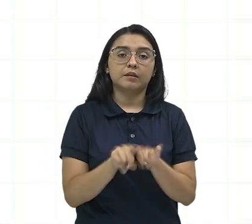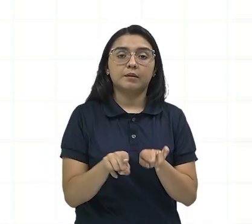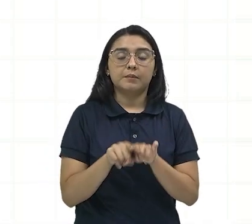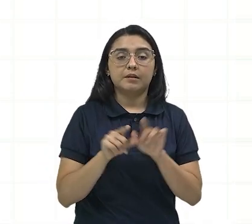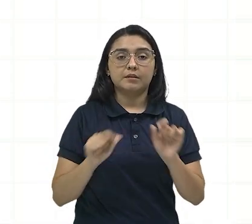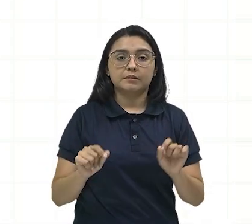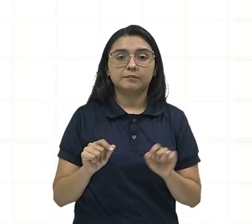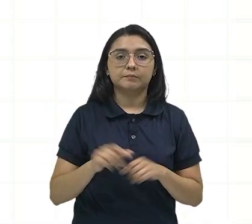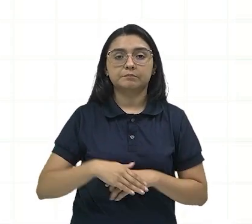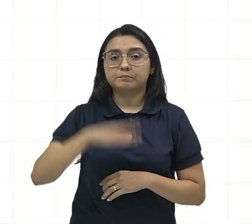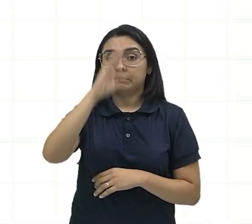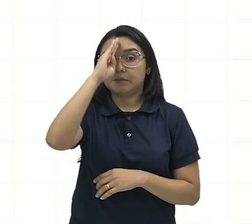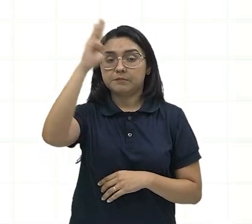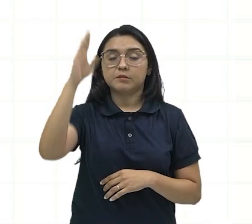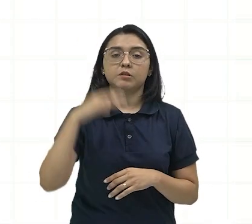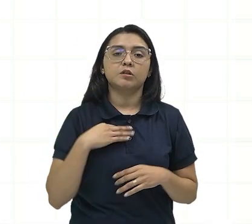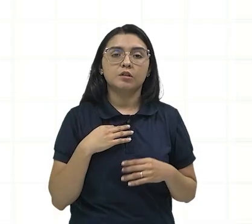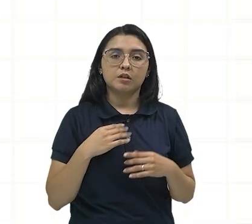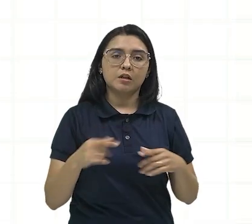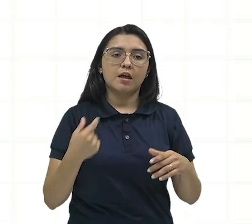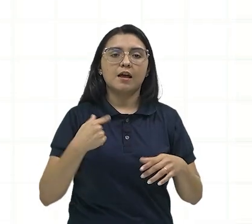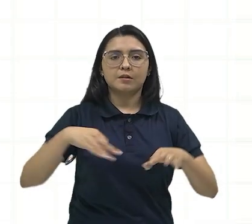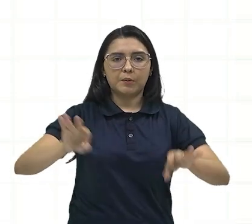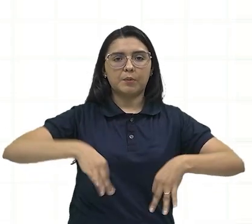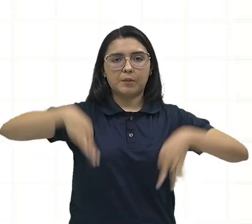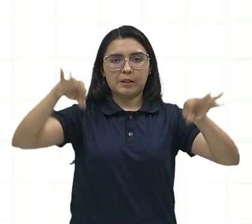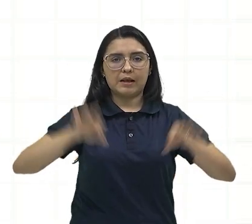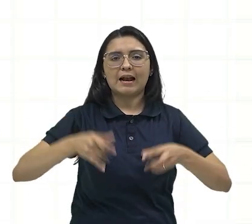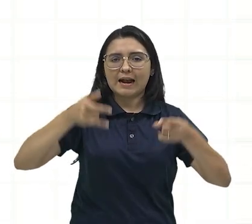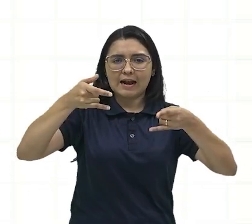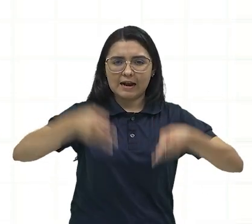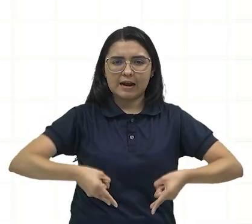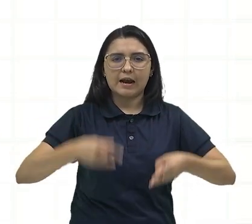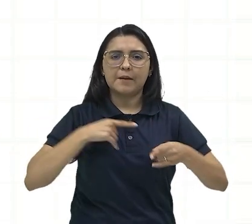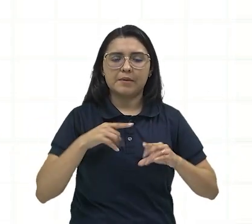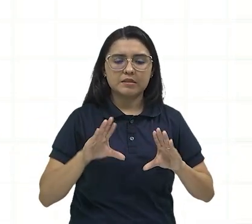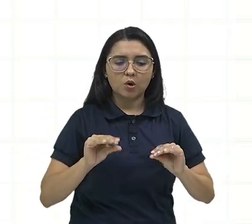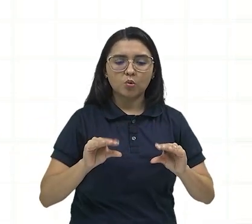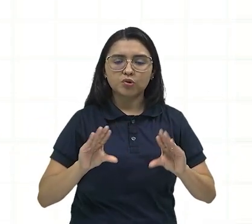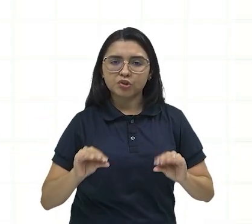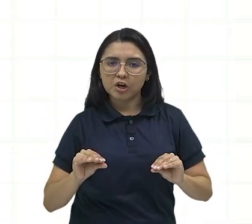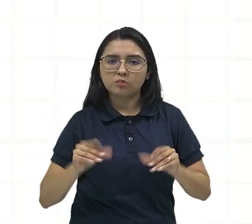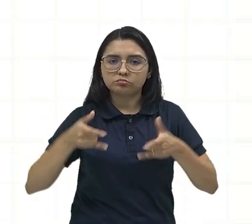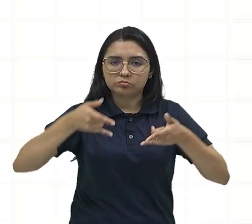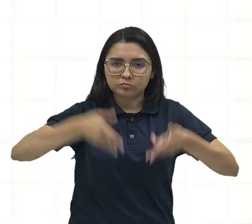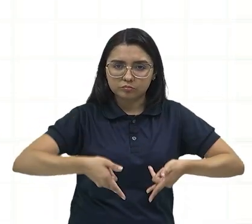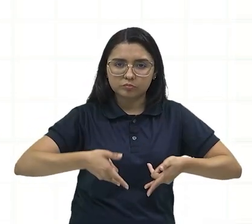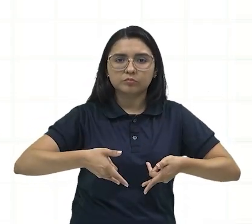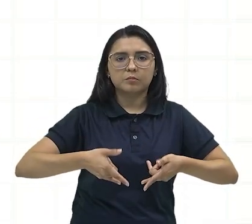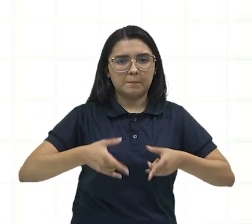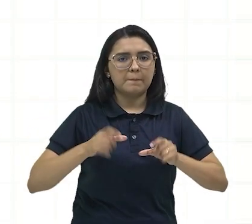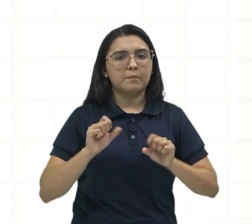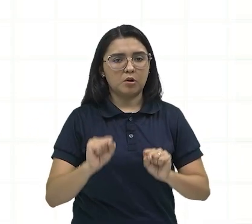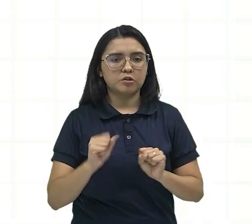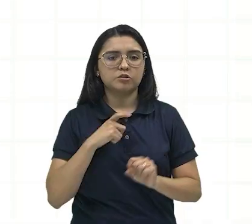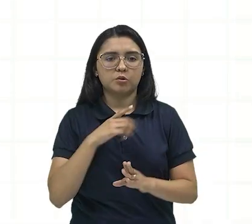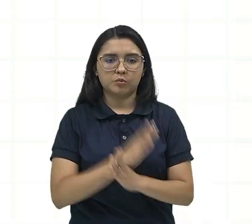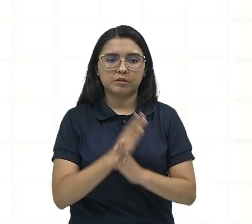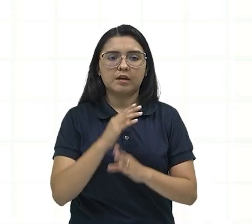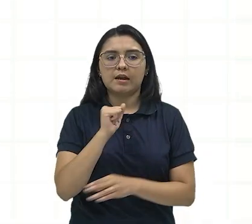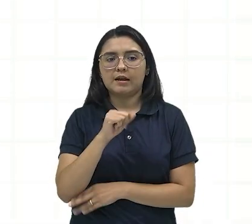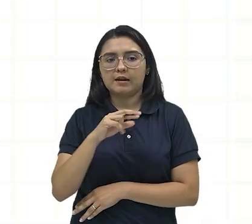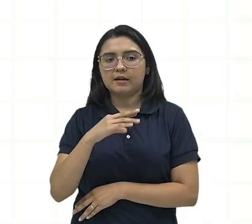sabe? Principalmente em roupas de cama, olha, lá no colchão, no lençol, no travesseiro, pode estar cheio de